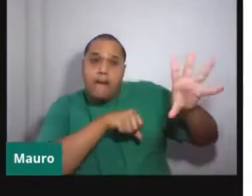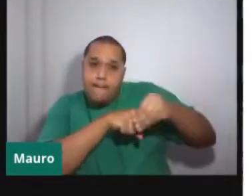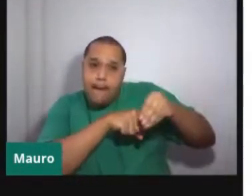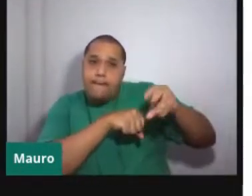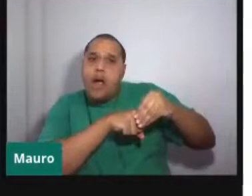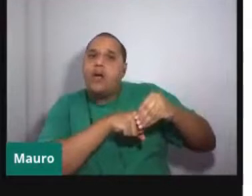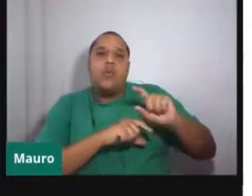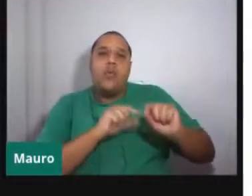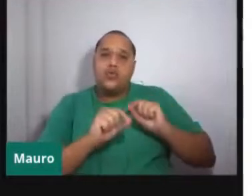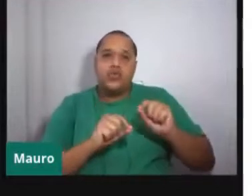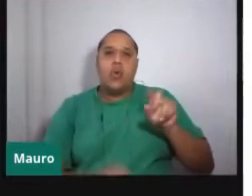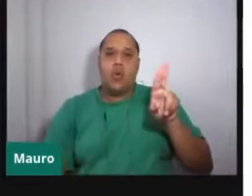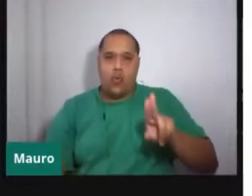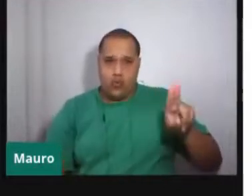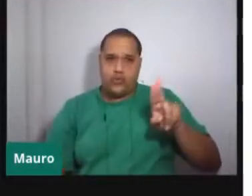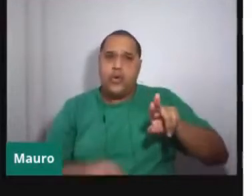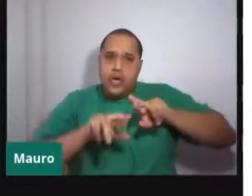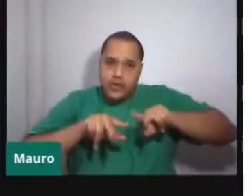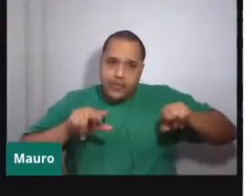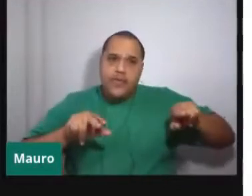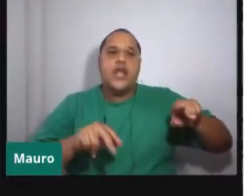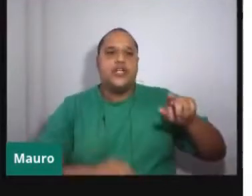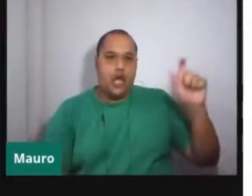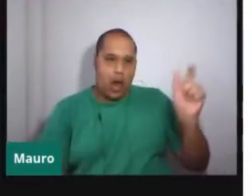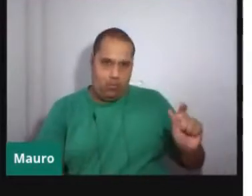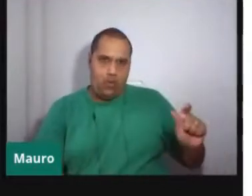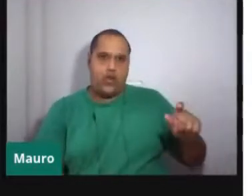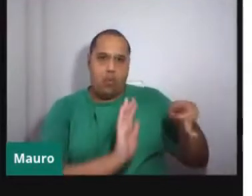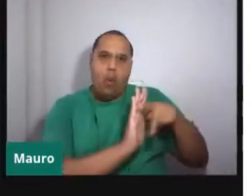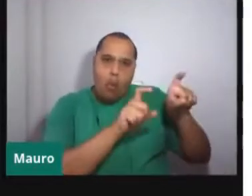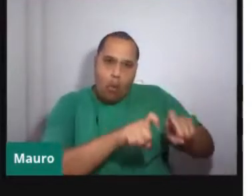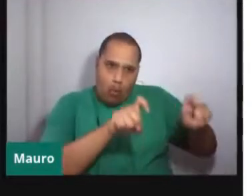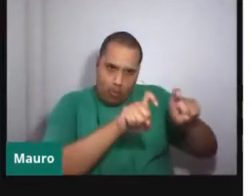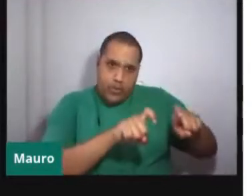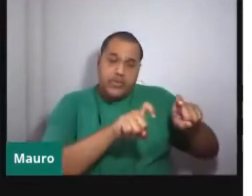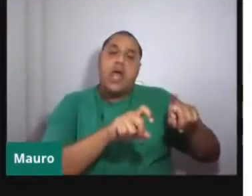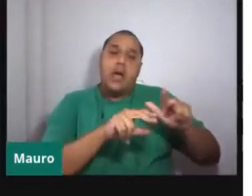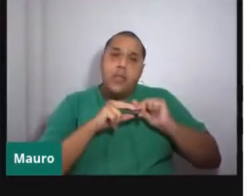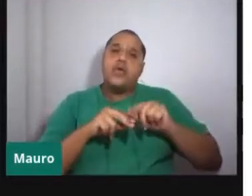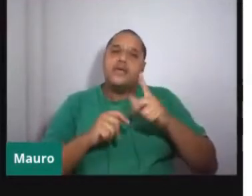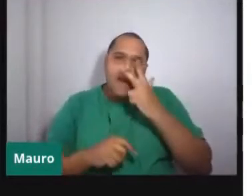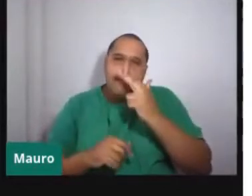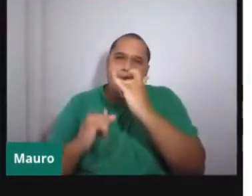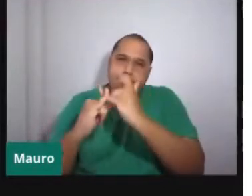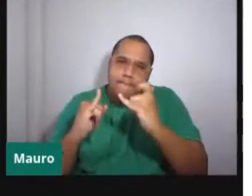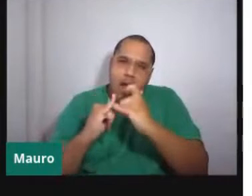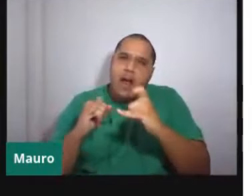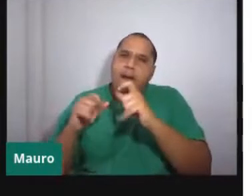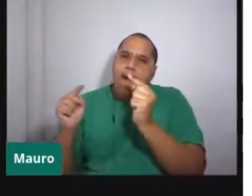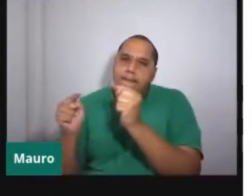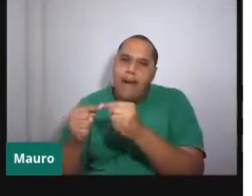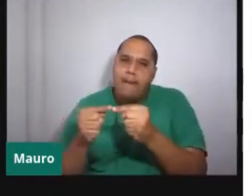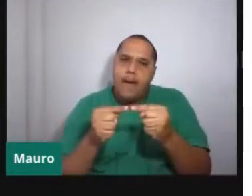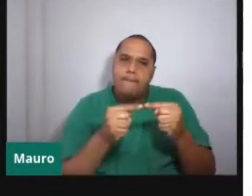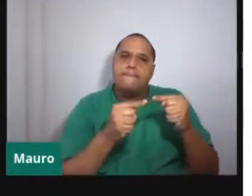dados através do uso de algoritmos computacionais, isso que eu acabei de falar. Então, esses padrões de similaridade são utilizados como